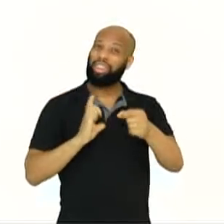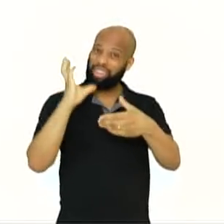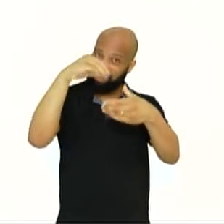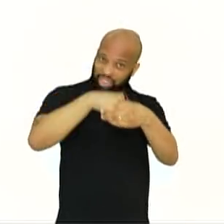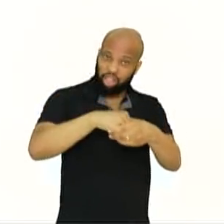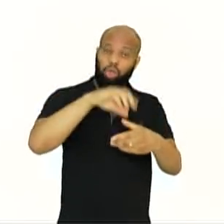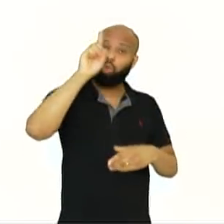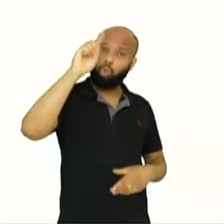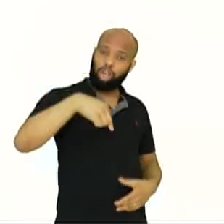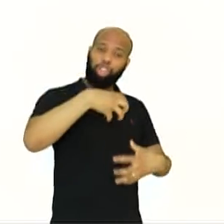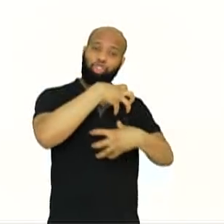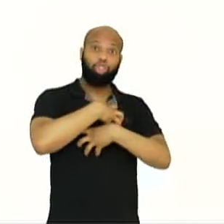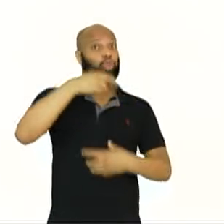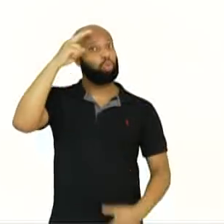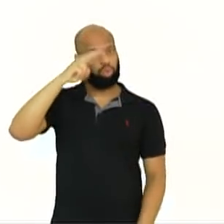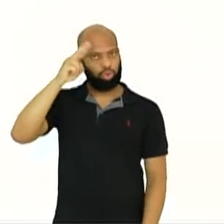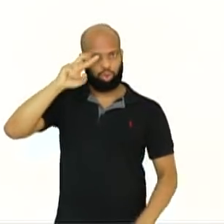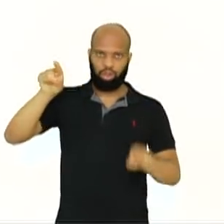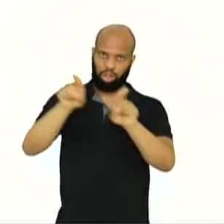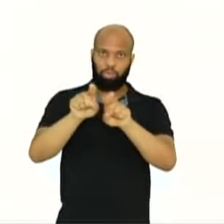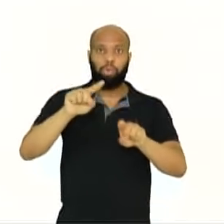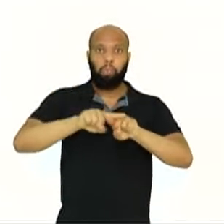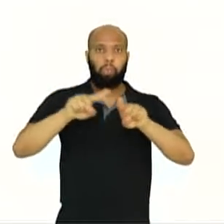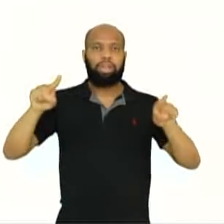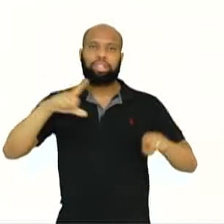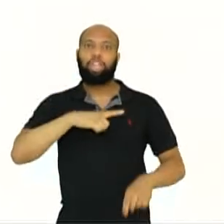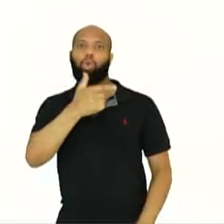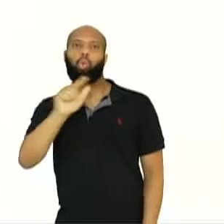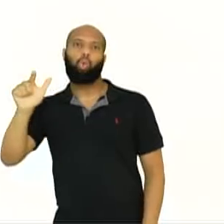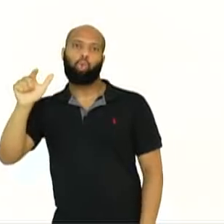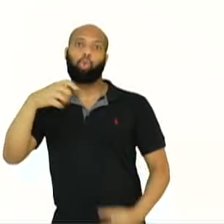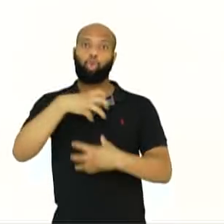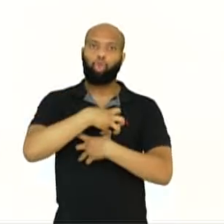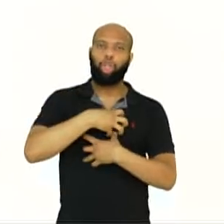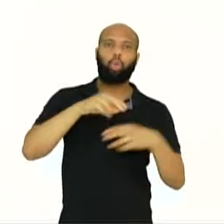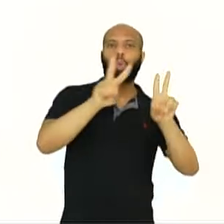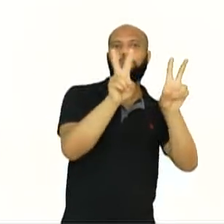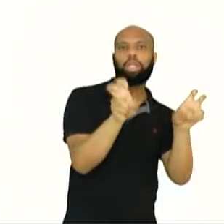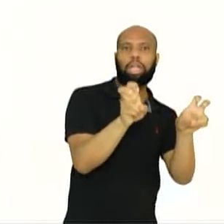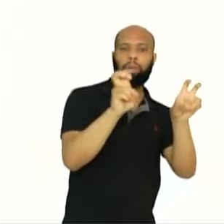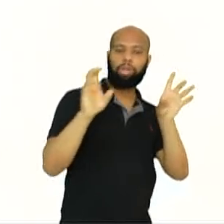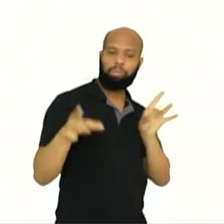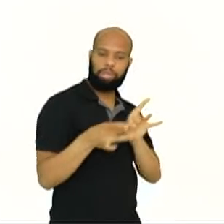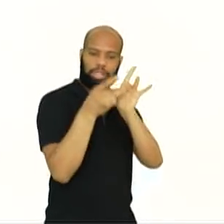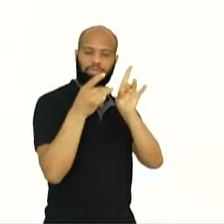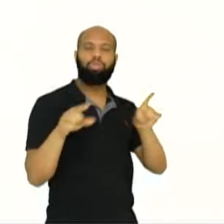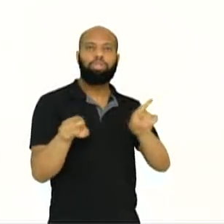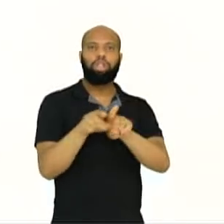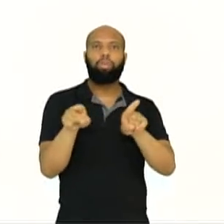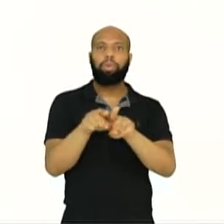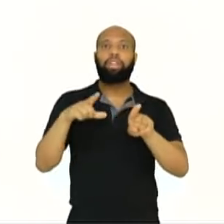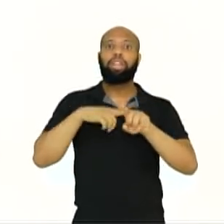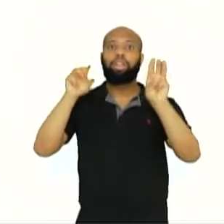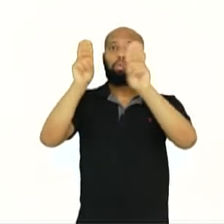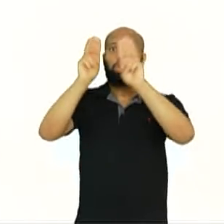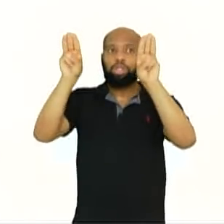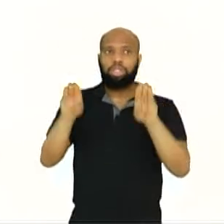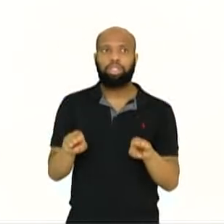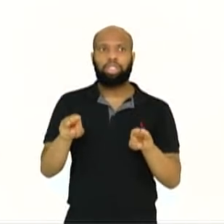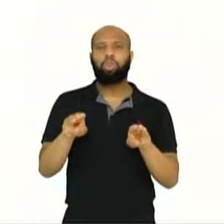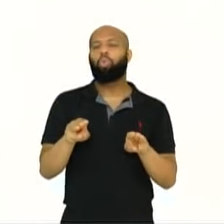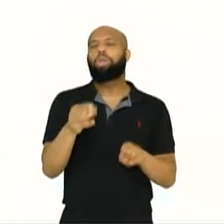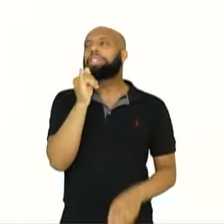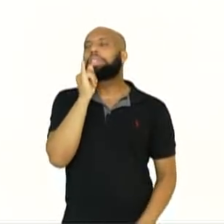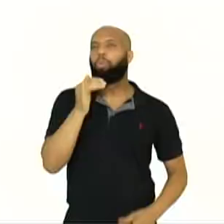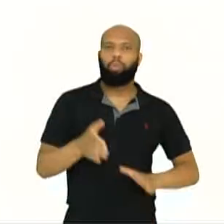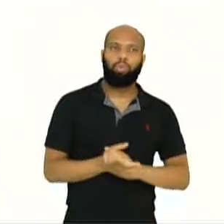Ele é um museu histórico, mas existem um museu temático, um museu... Professor, fale em um museu